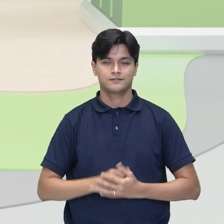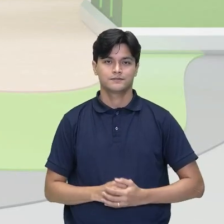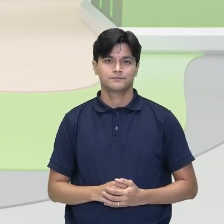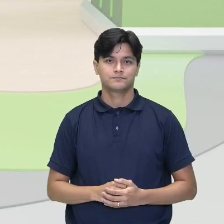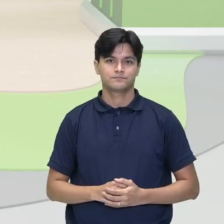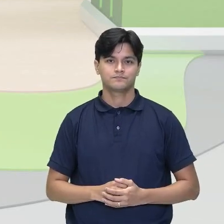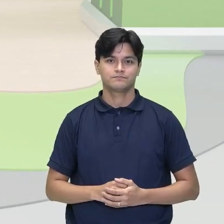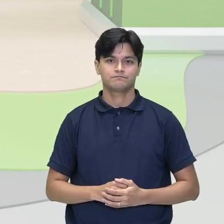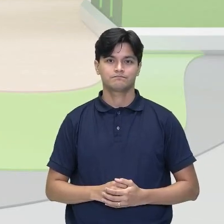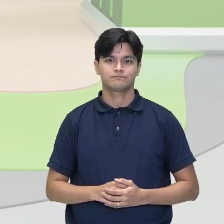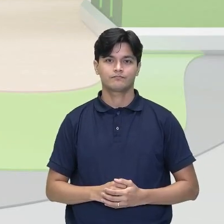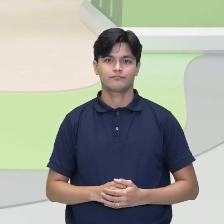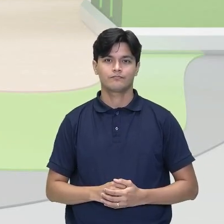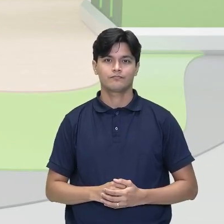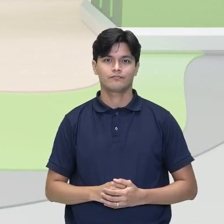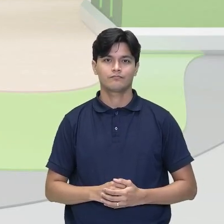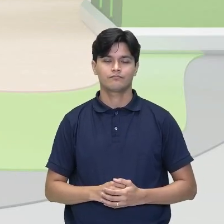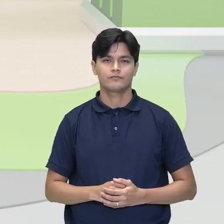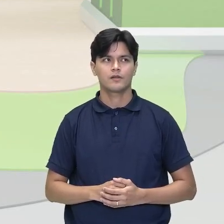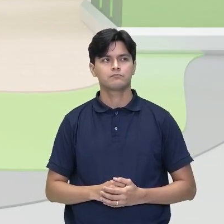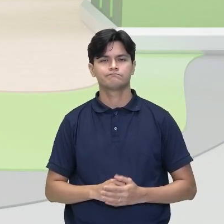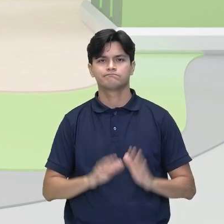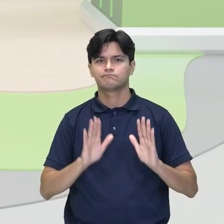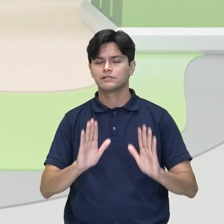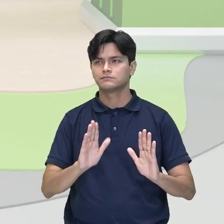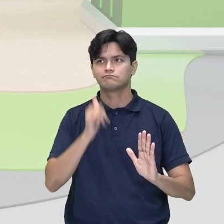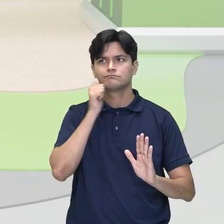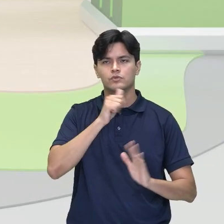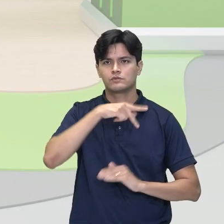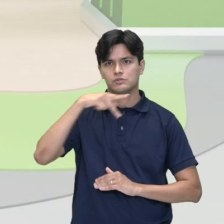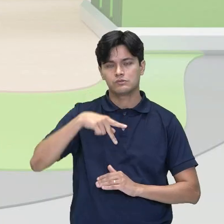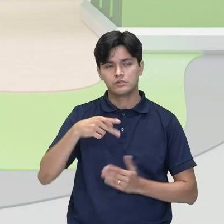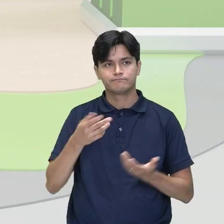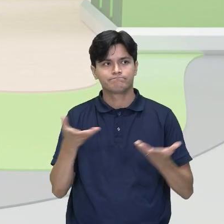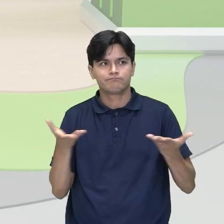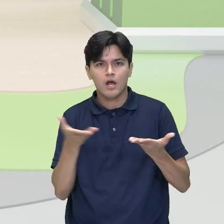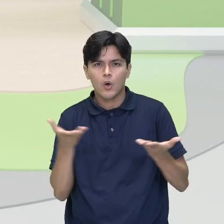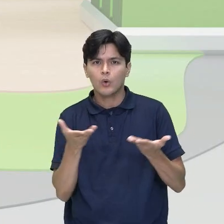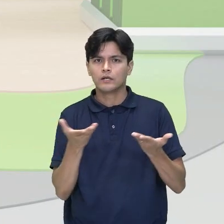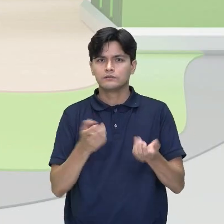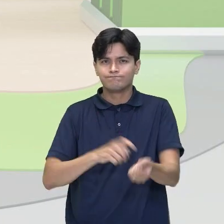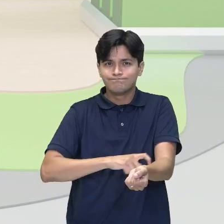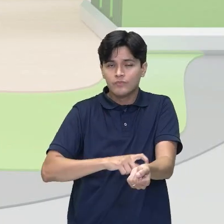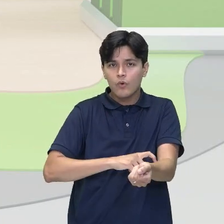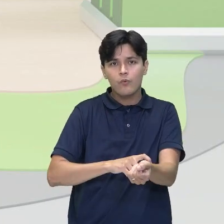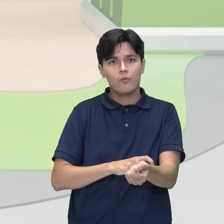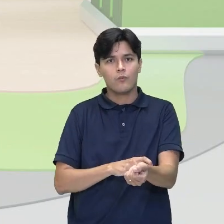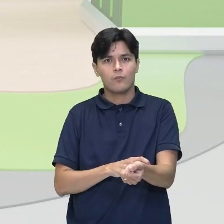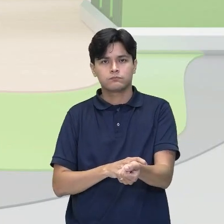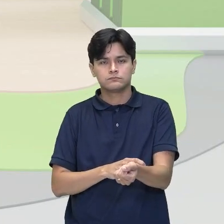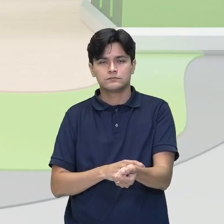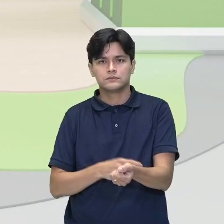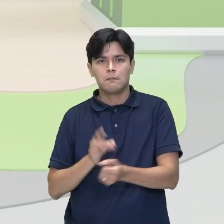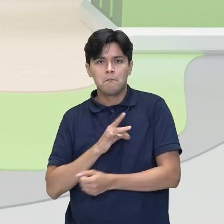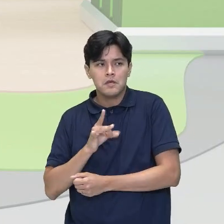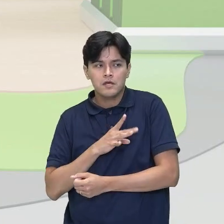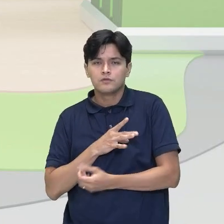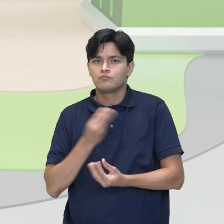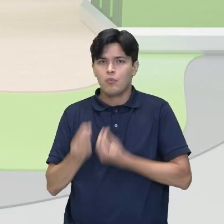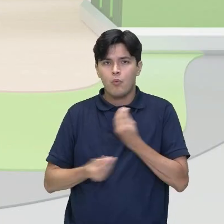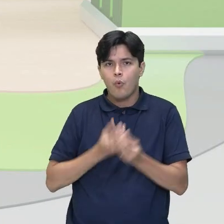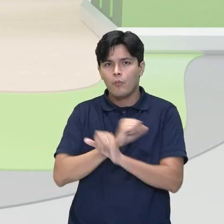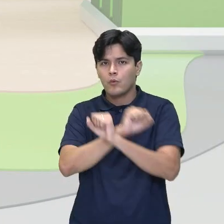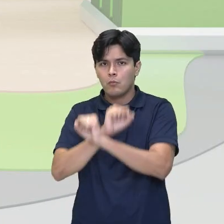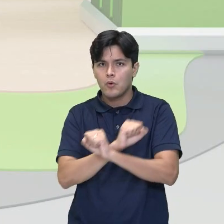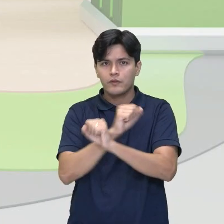Professora, e agora eu fiquei com medo, como é que eu faço para me prevenir? Como é que eu faço para me proteger? Então, vamos lá, ver